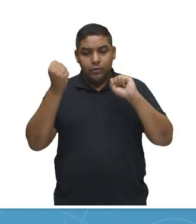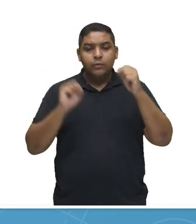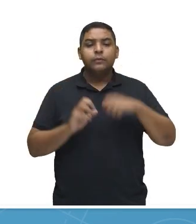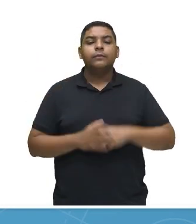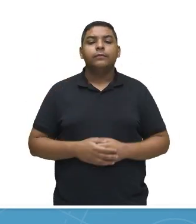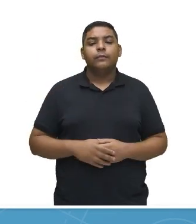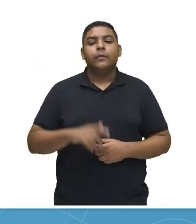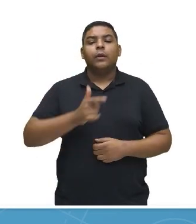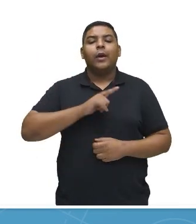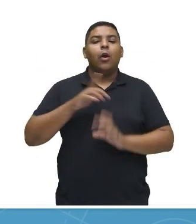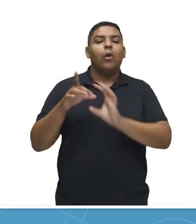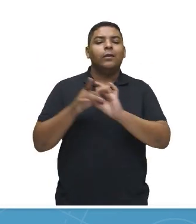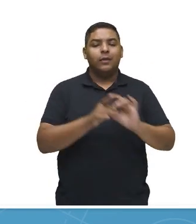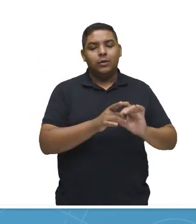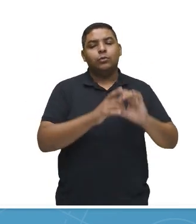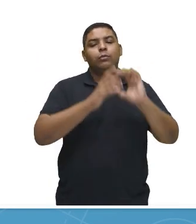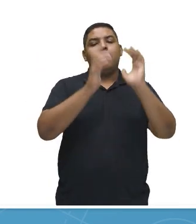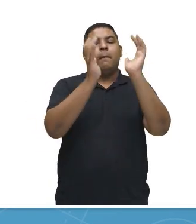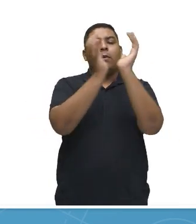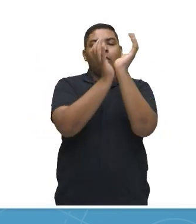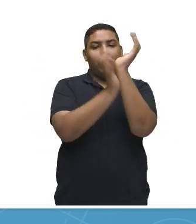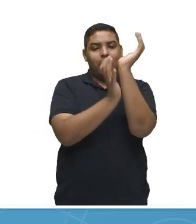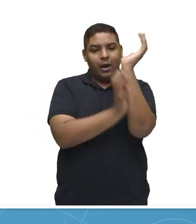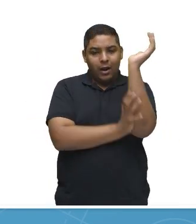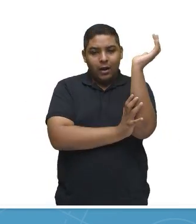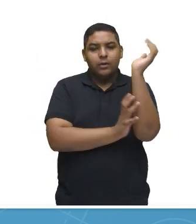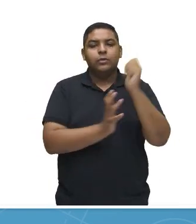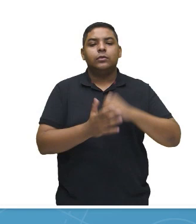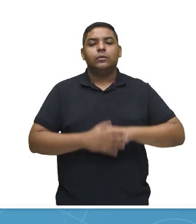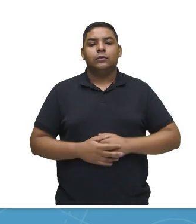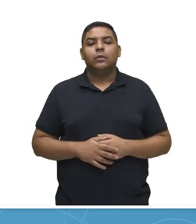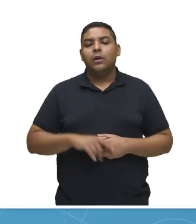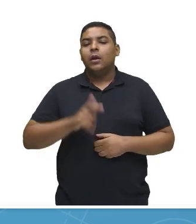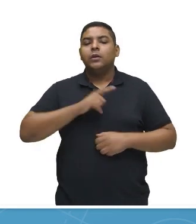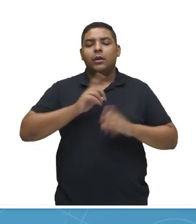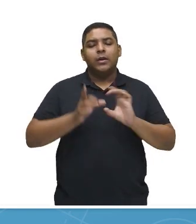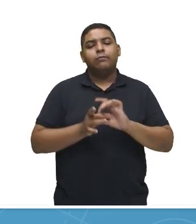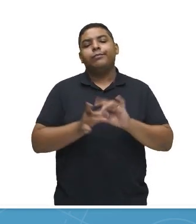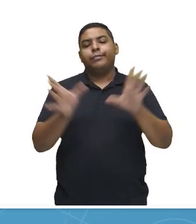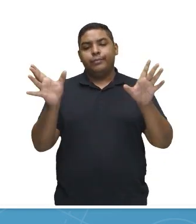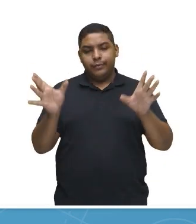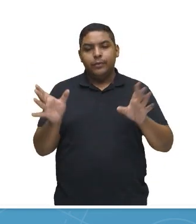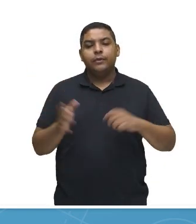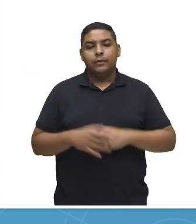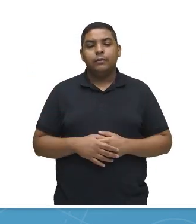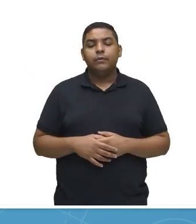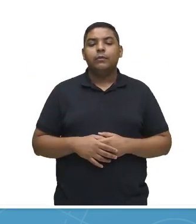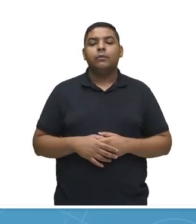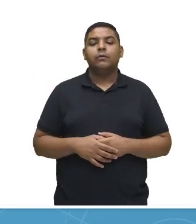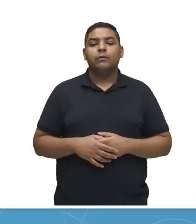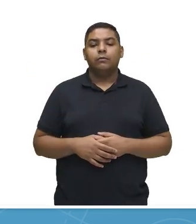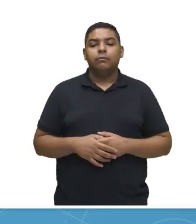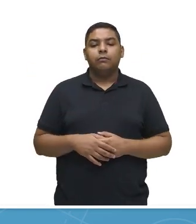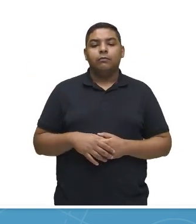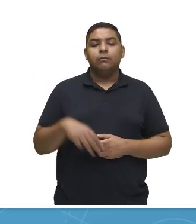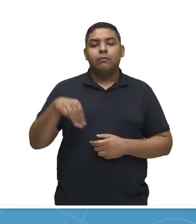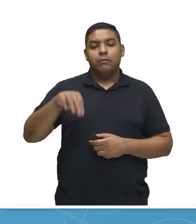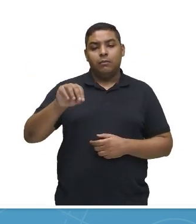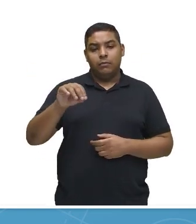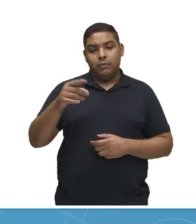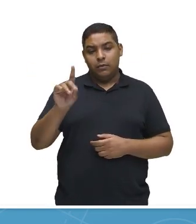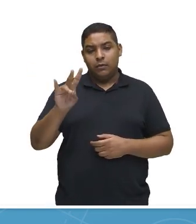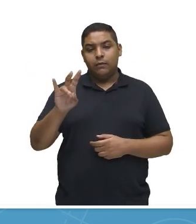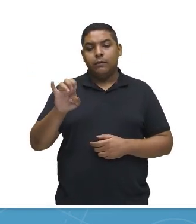burocrático; letra D, maior disponibilidade de móveis e comunicação. Olha